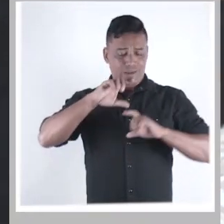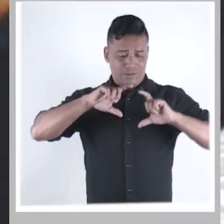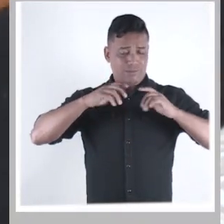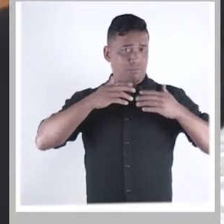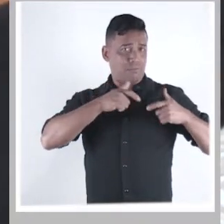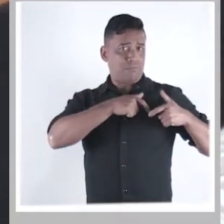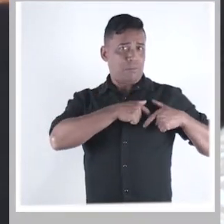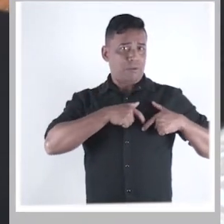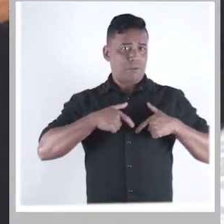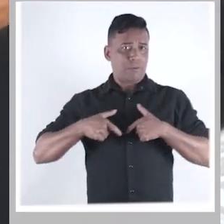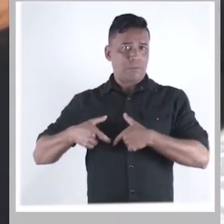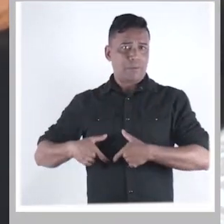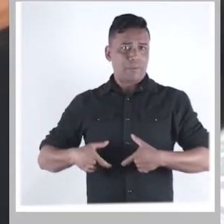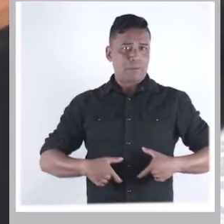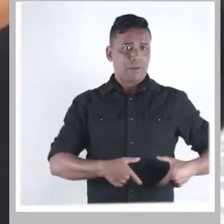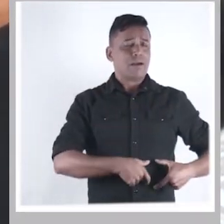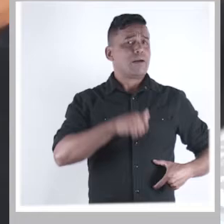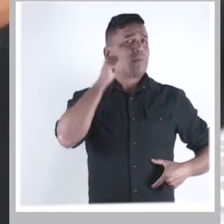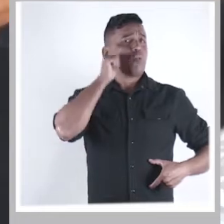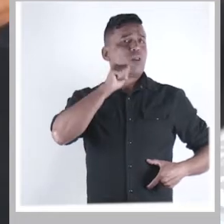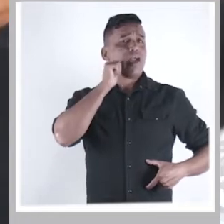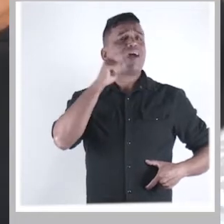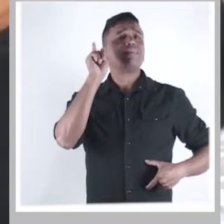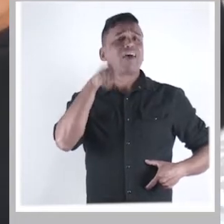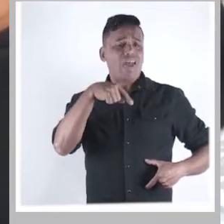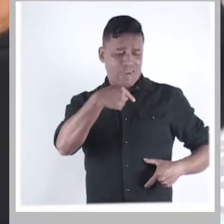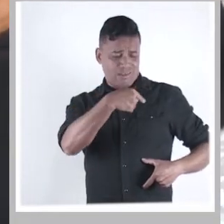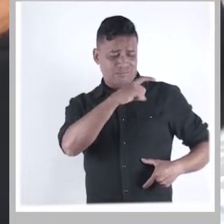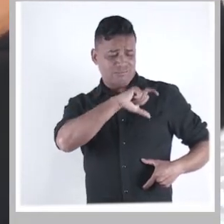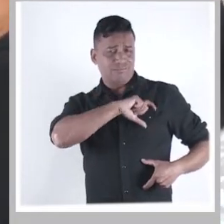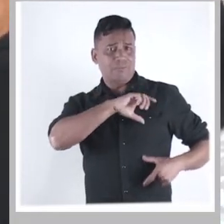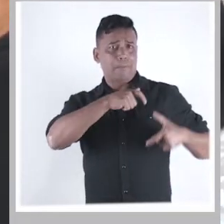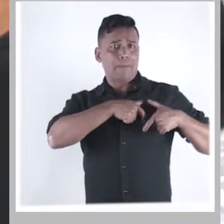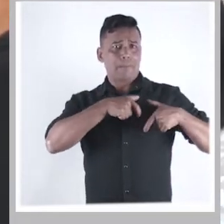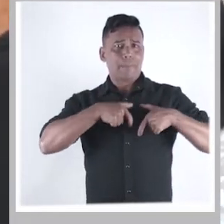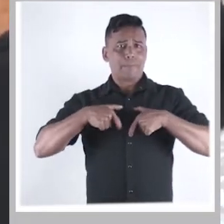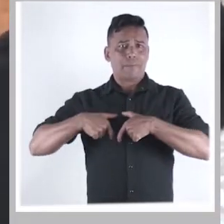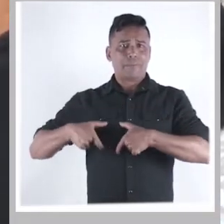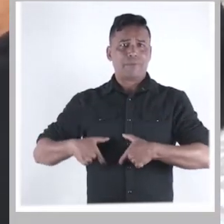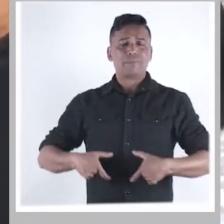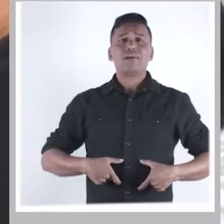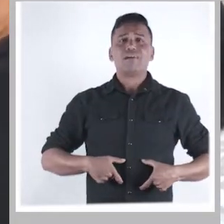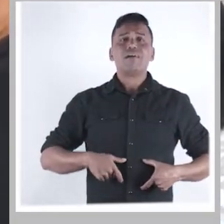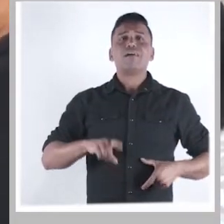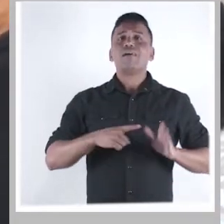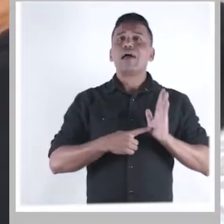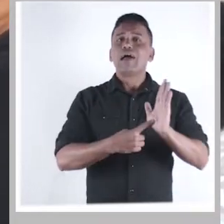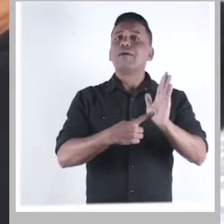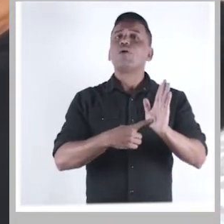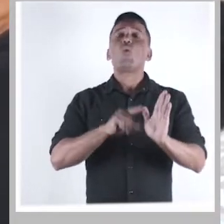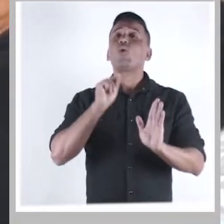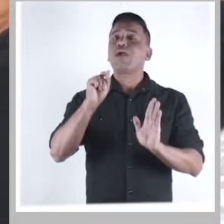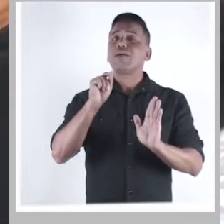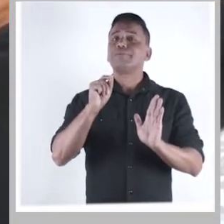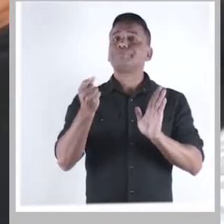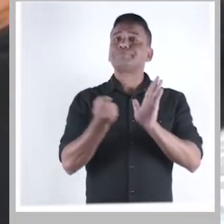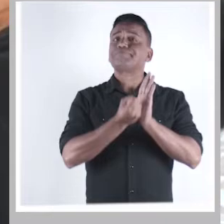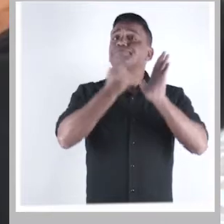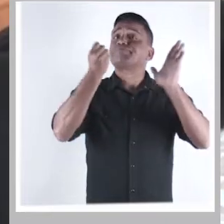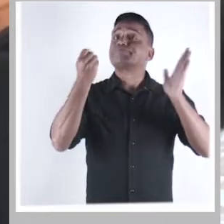que você estampa no seu peito. Quem são elas para você, né? O que elas representam?